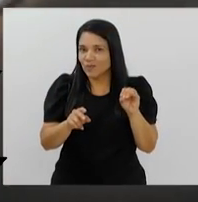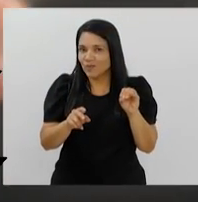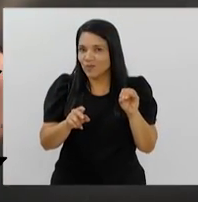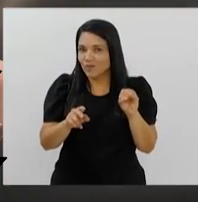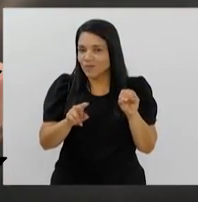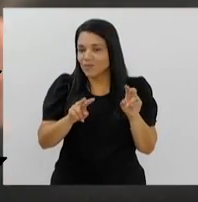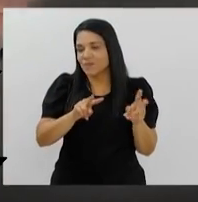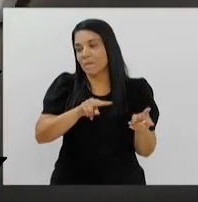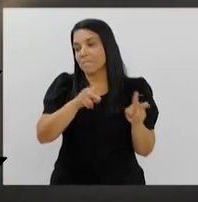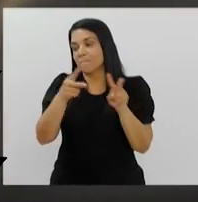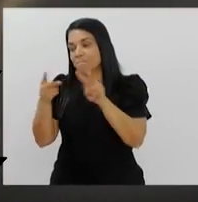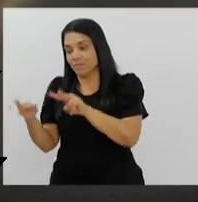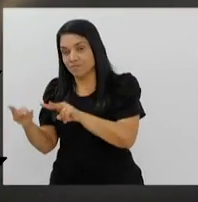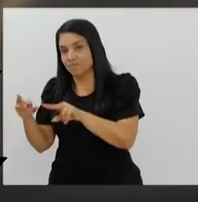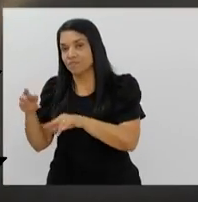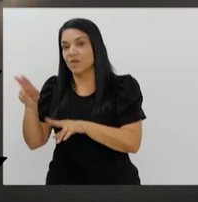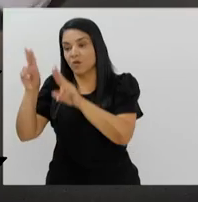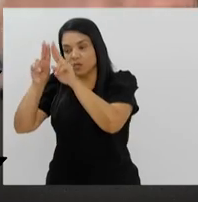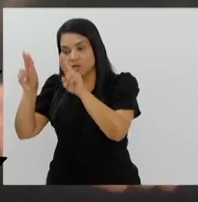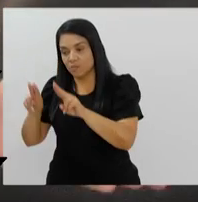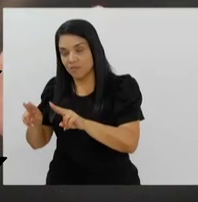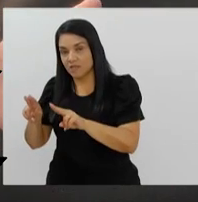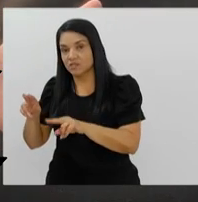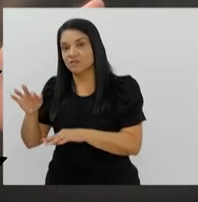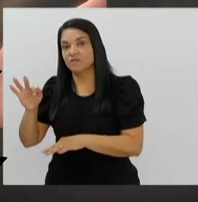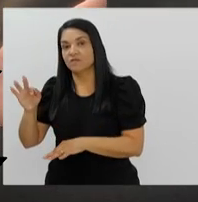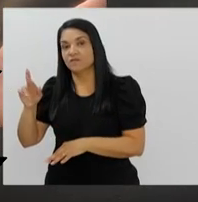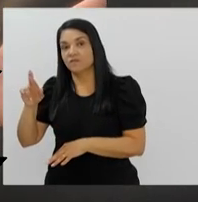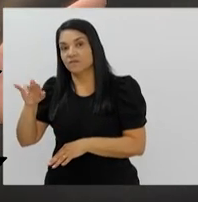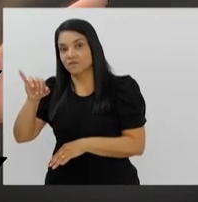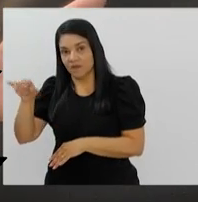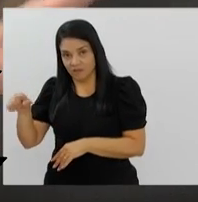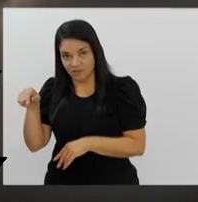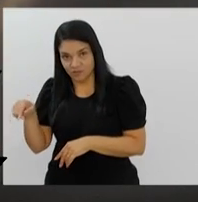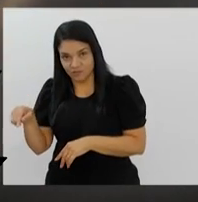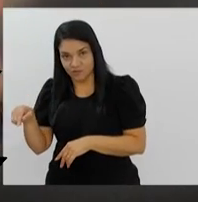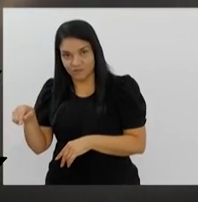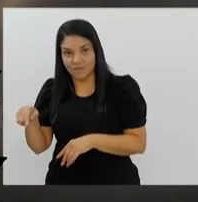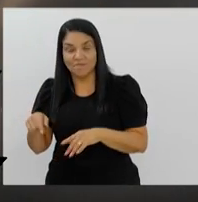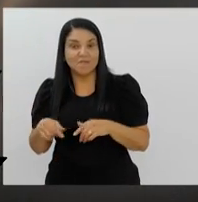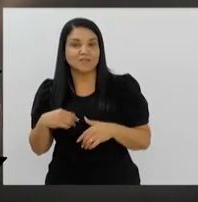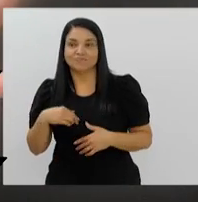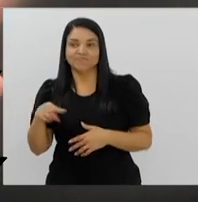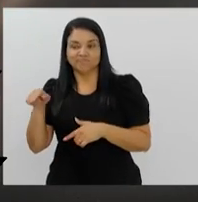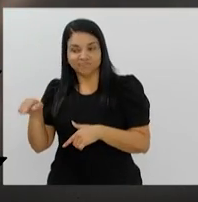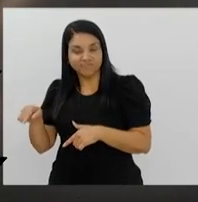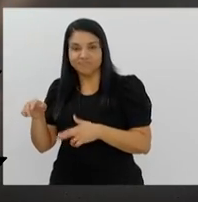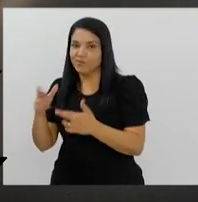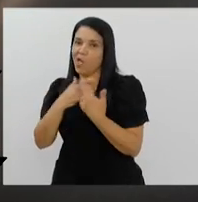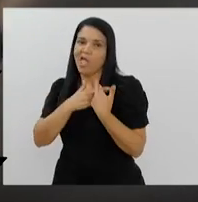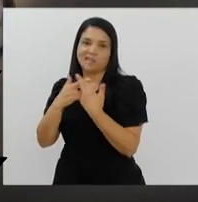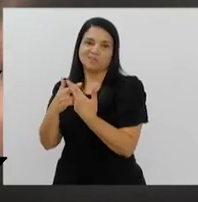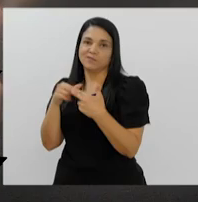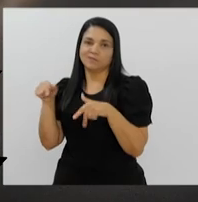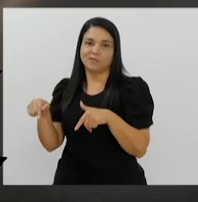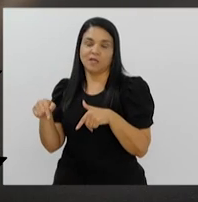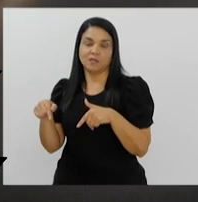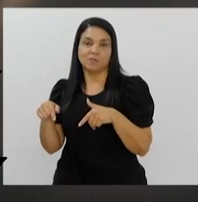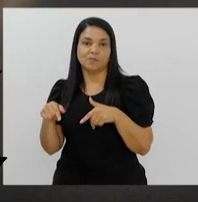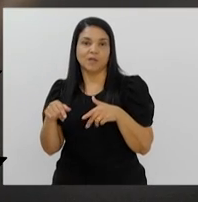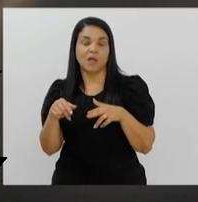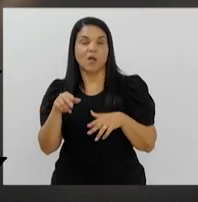cancelamentos unilaterais que aconteceram na unim costa verde que eu quero saber seguinte para ser bem claro senão vou chamar